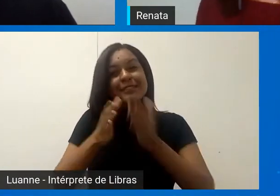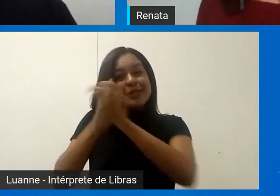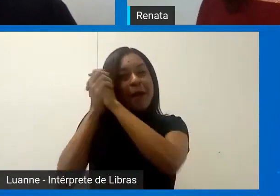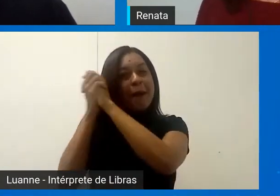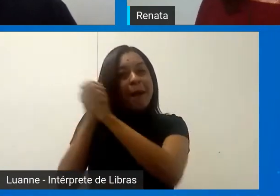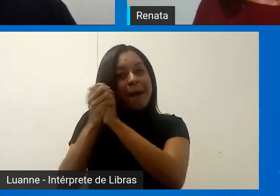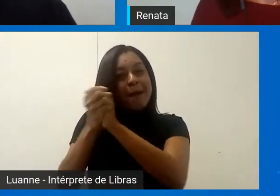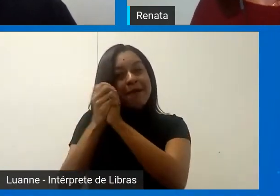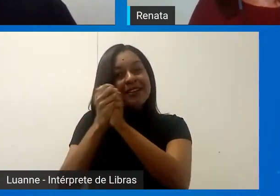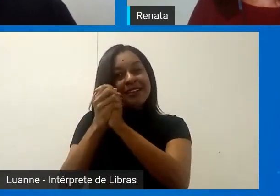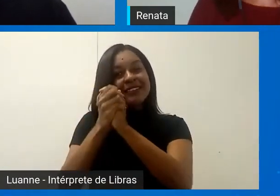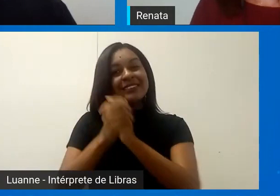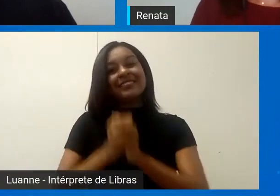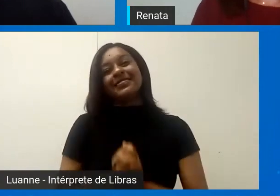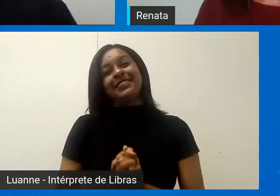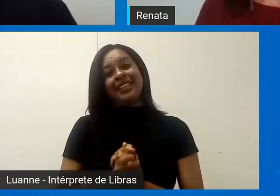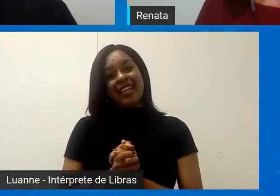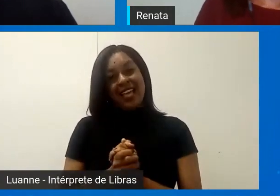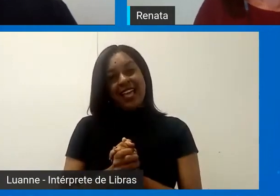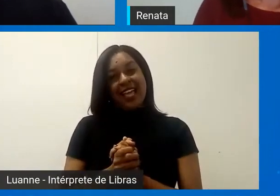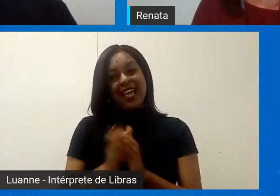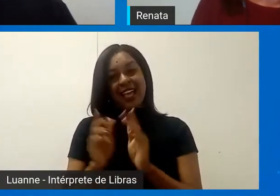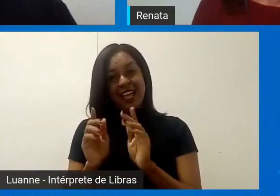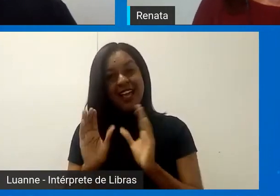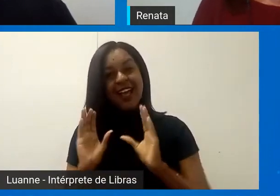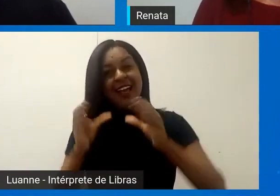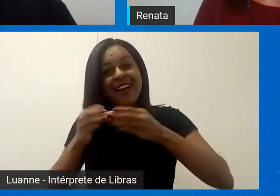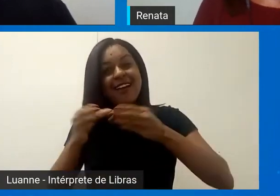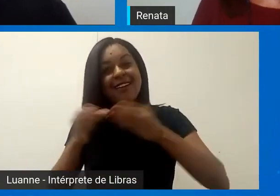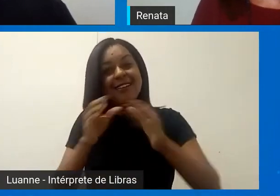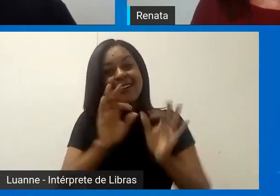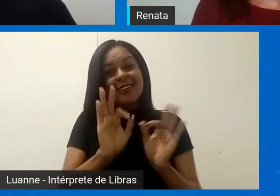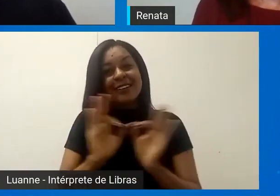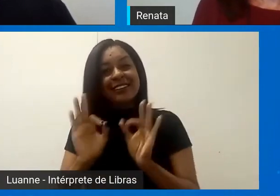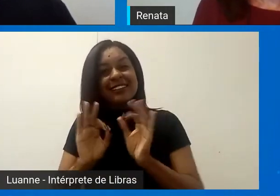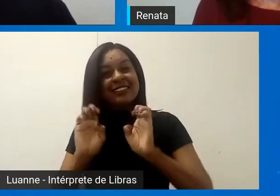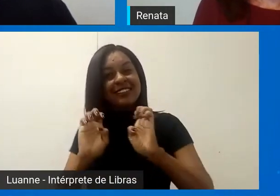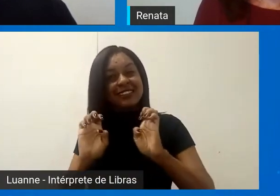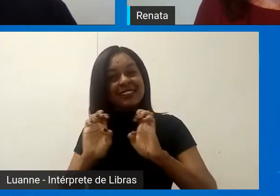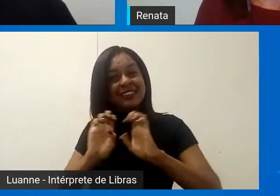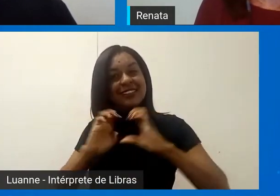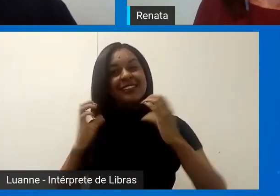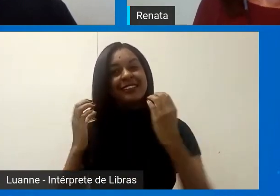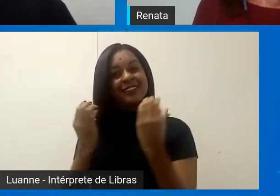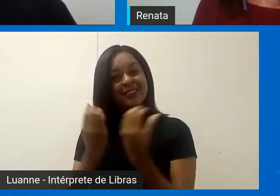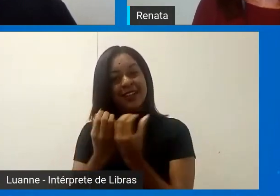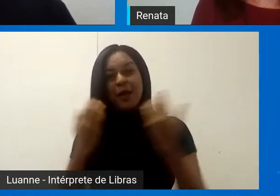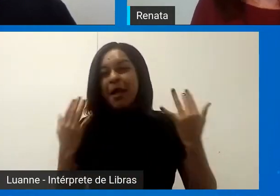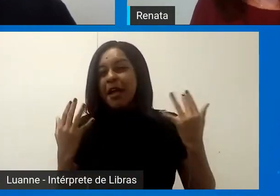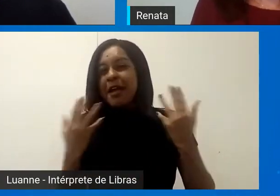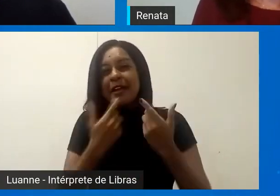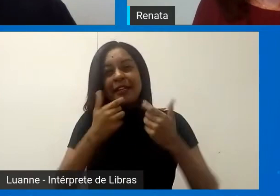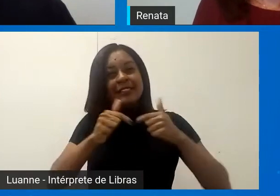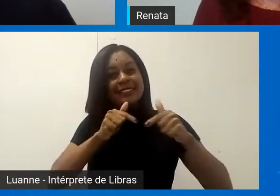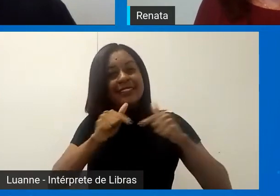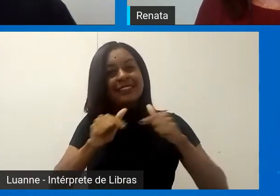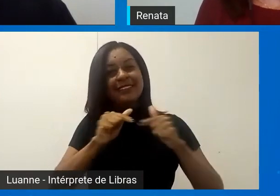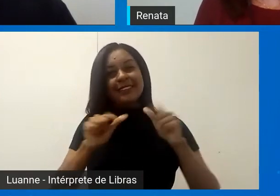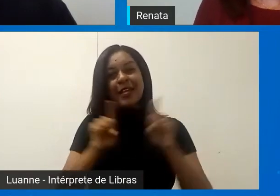a equipe organizadora do congresso pela excelente trabalho e também